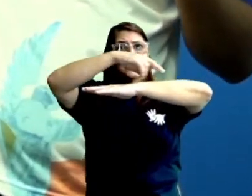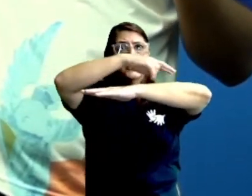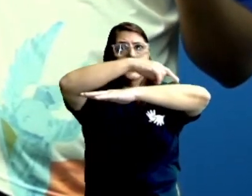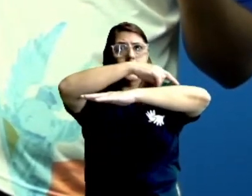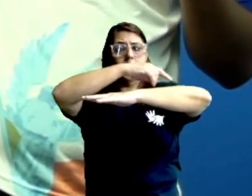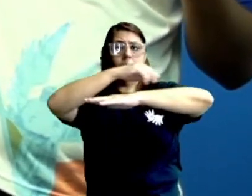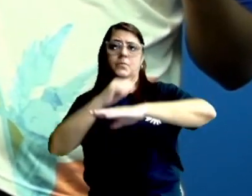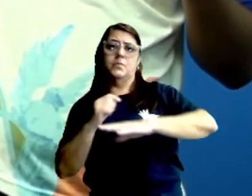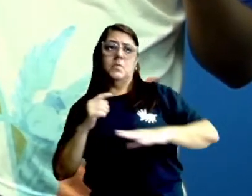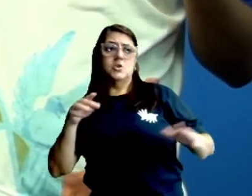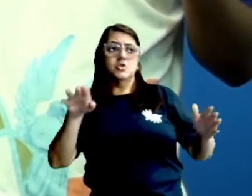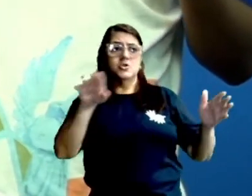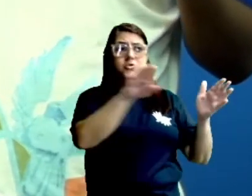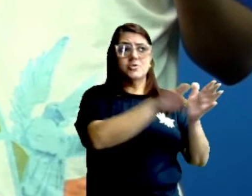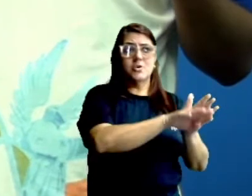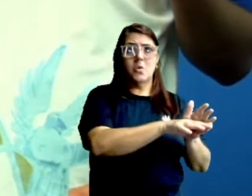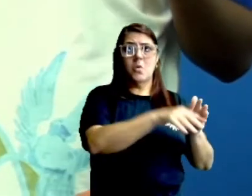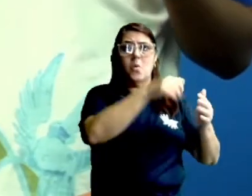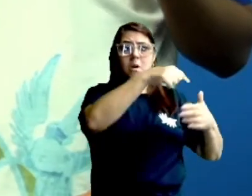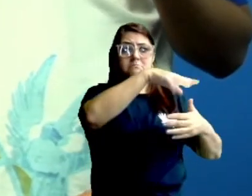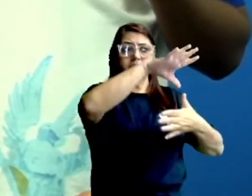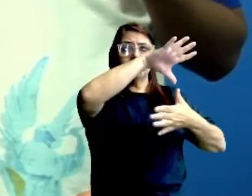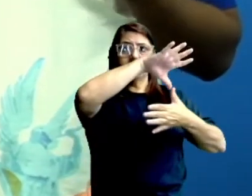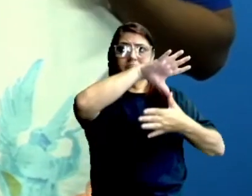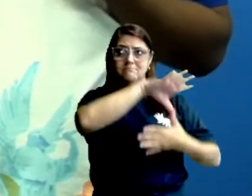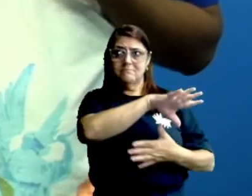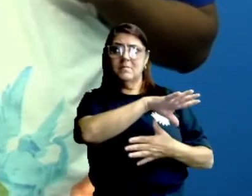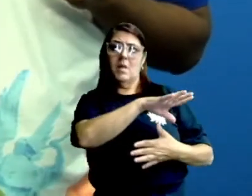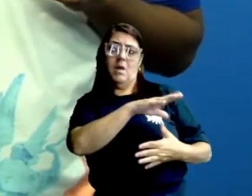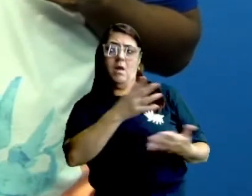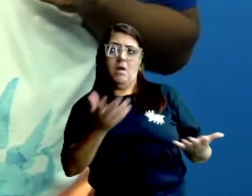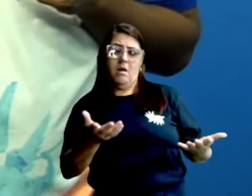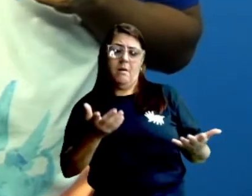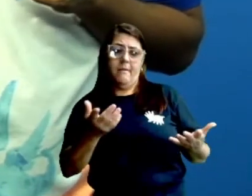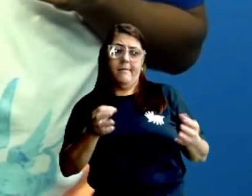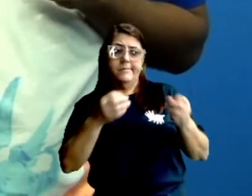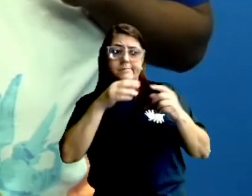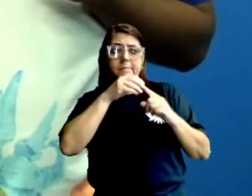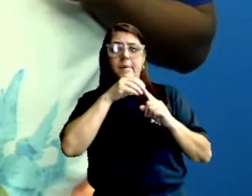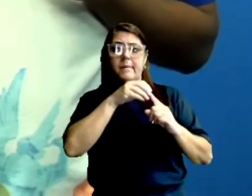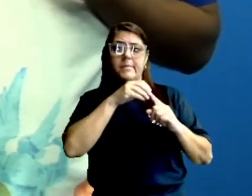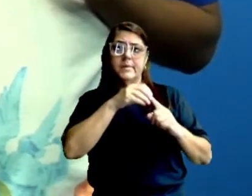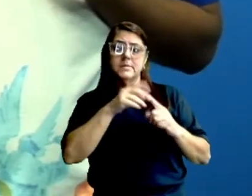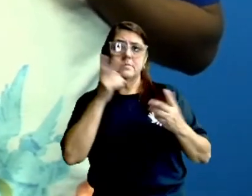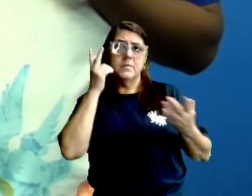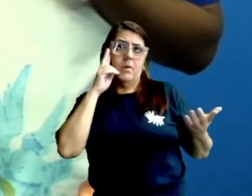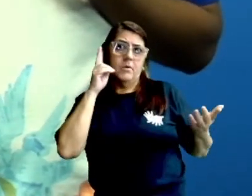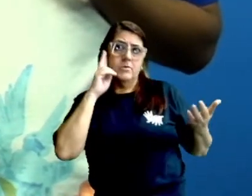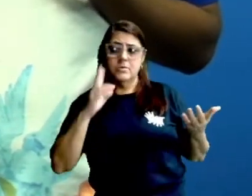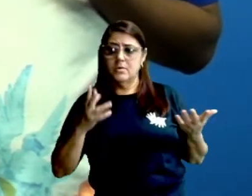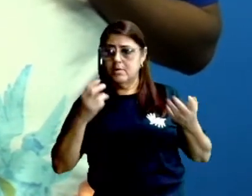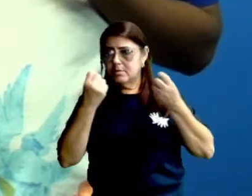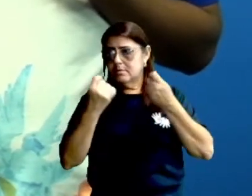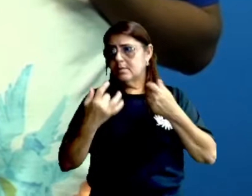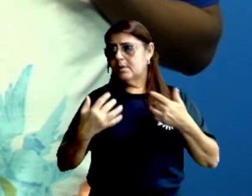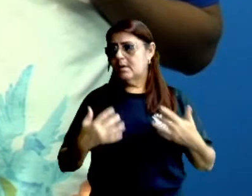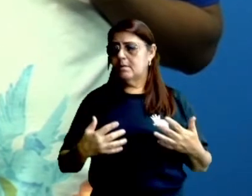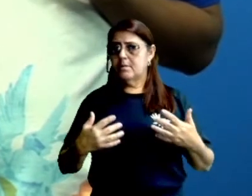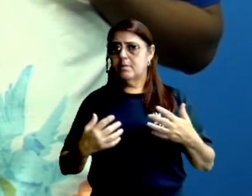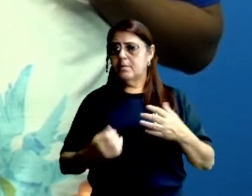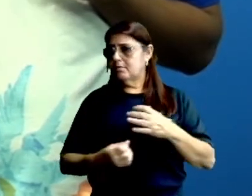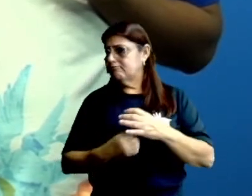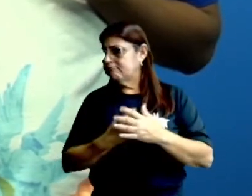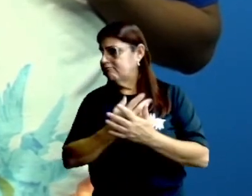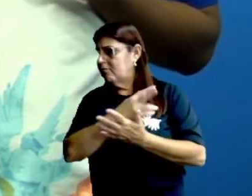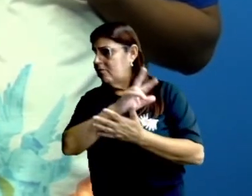gelo, então chegando até o nosso continente. Essa é uma das teorias mais fundamentadas, E essa teoria ela é fundamentada por conta da existência